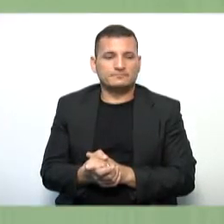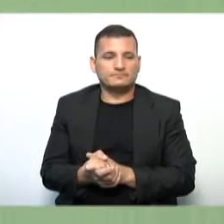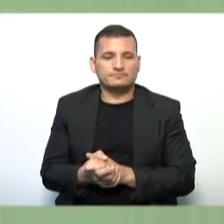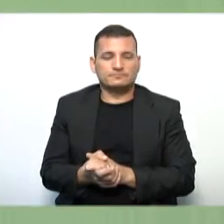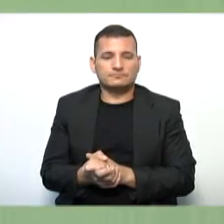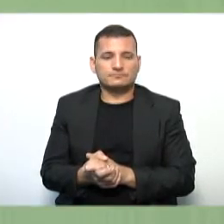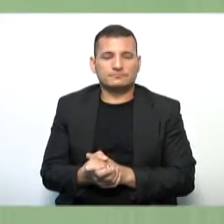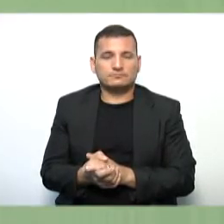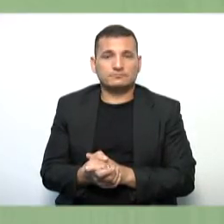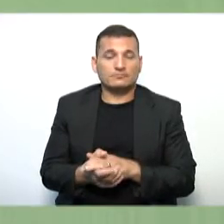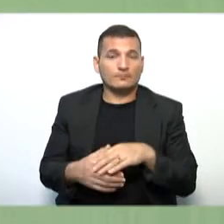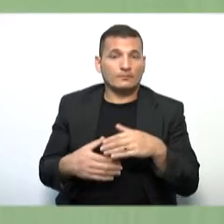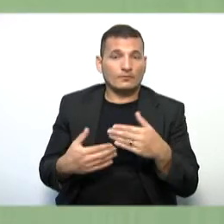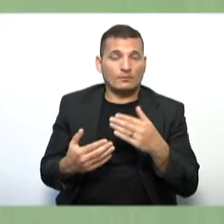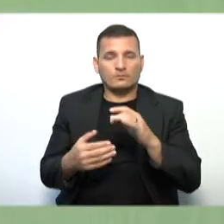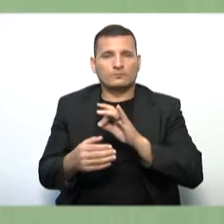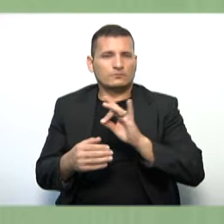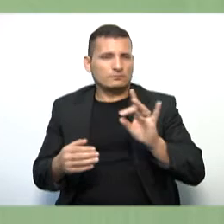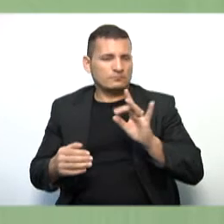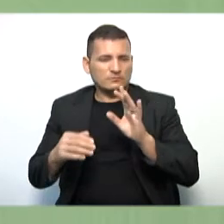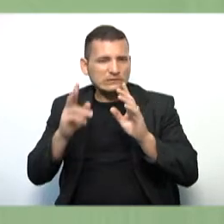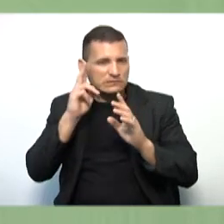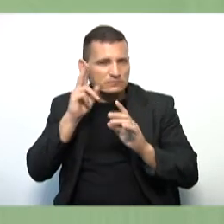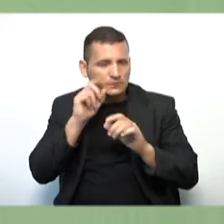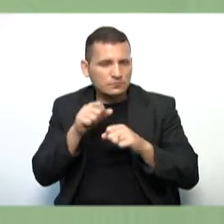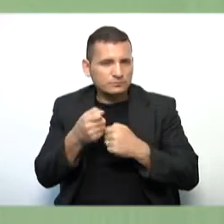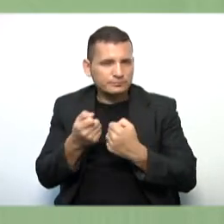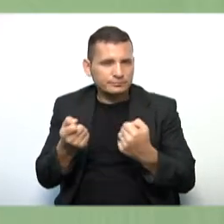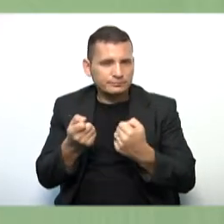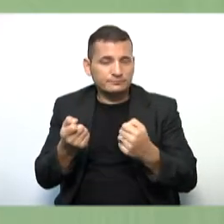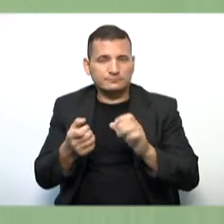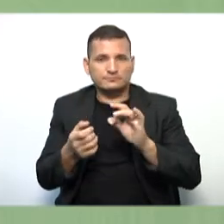para reforçar, quanto ao sistema